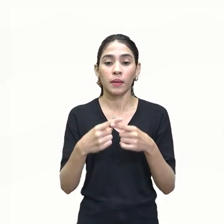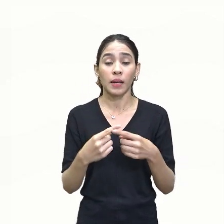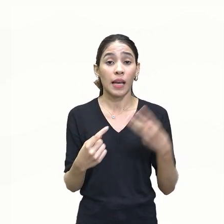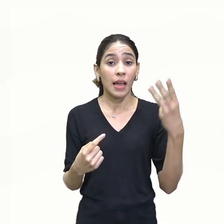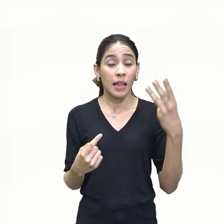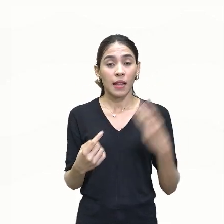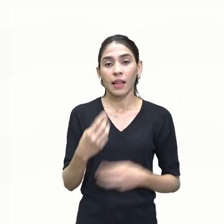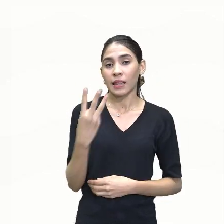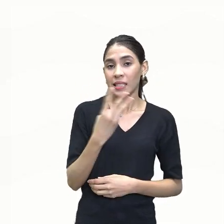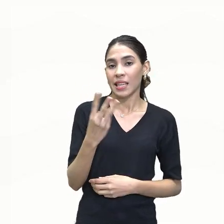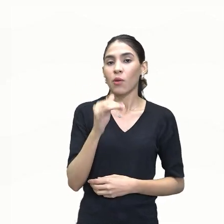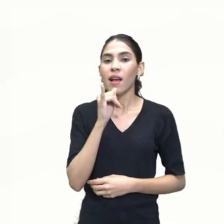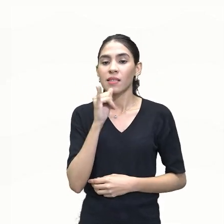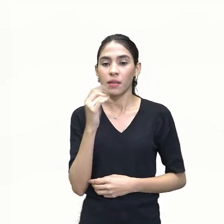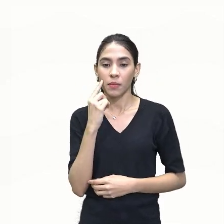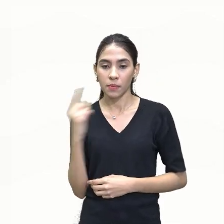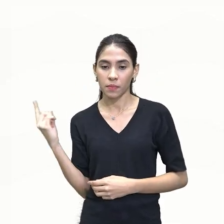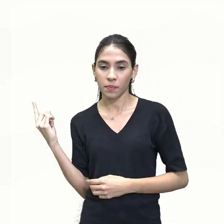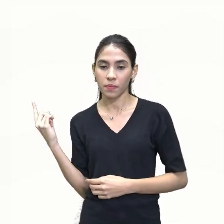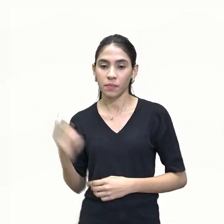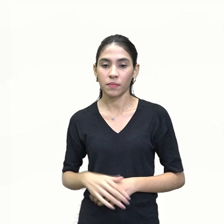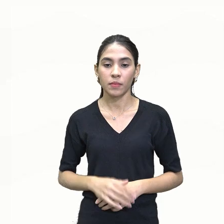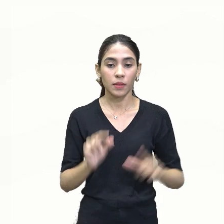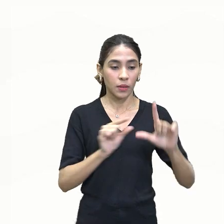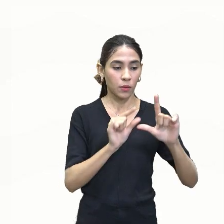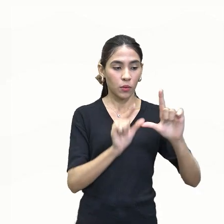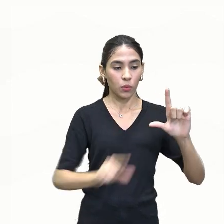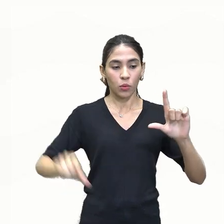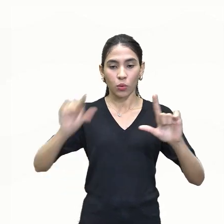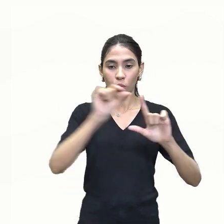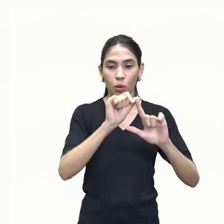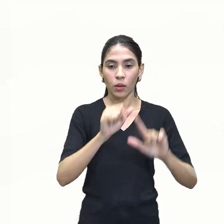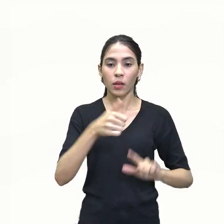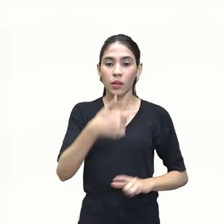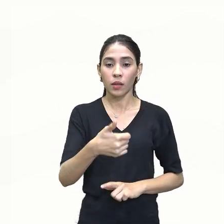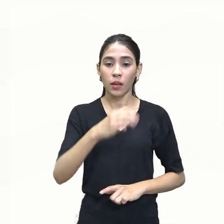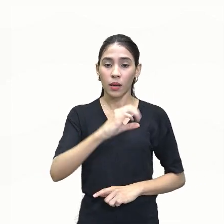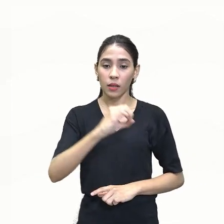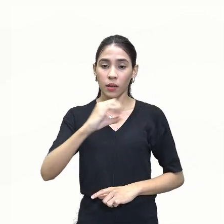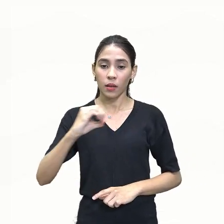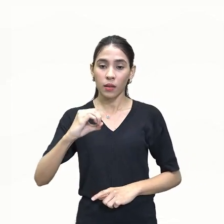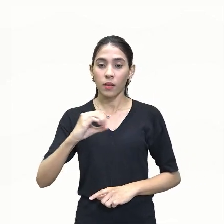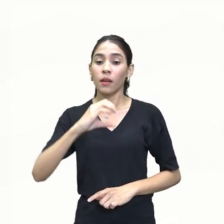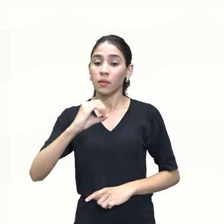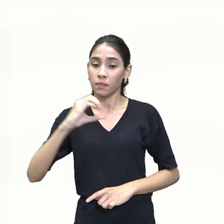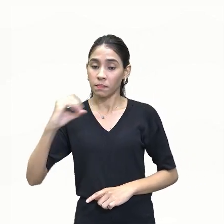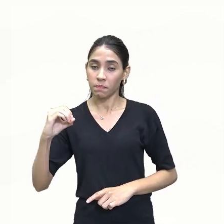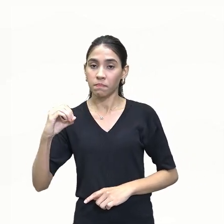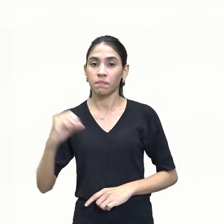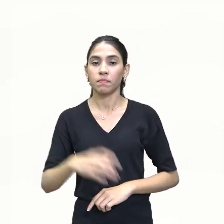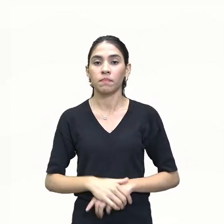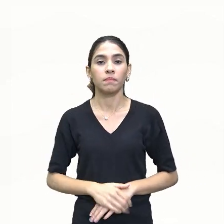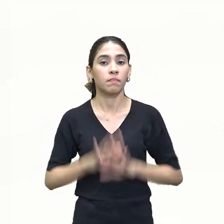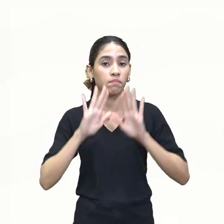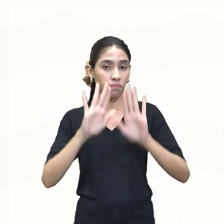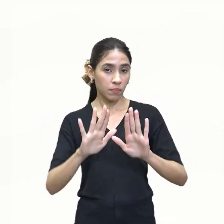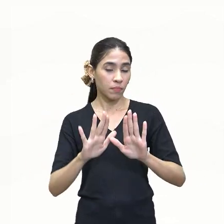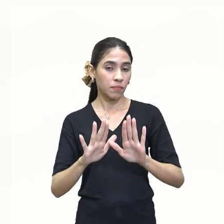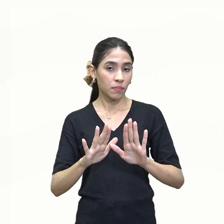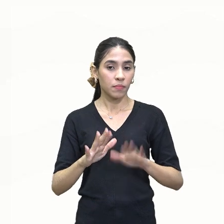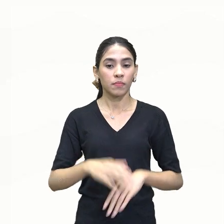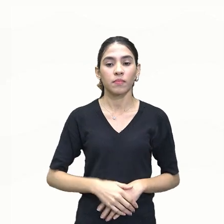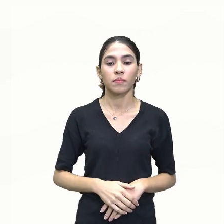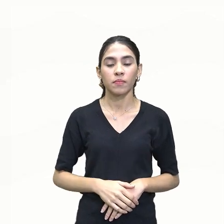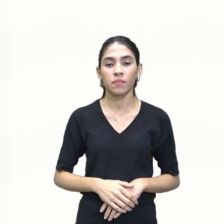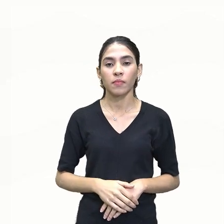terceiro exemplo, eu tenho o log de 100 mil na base 10. Mas 10